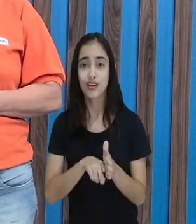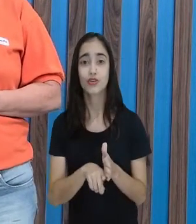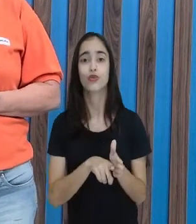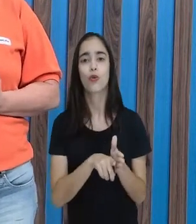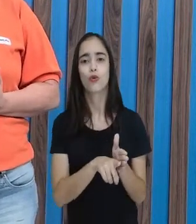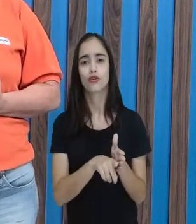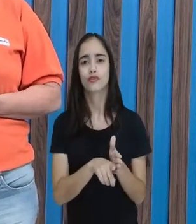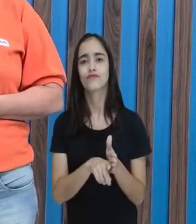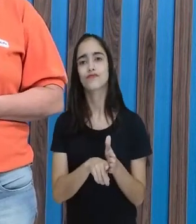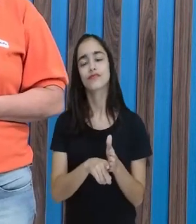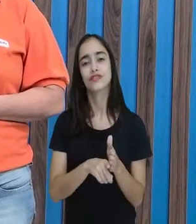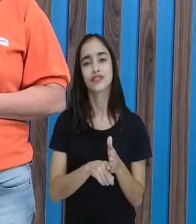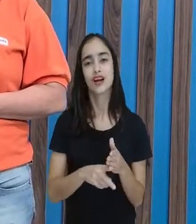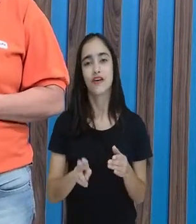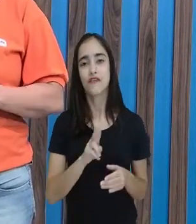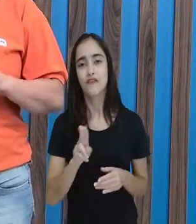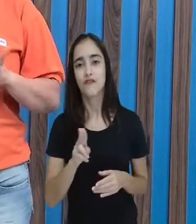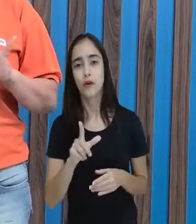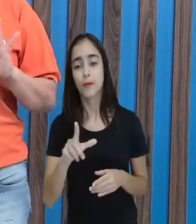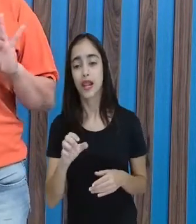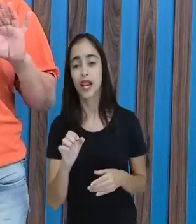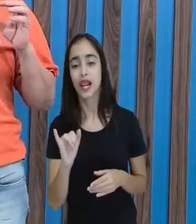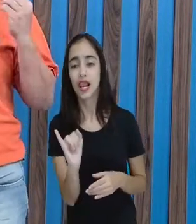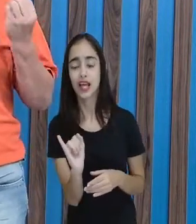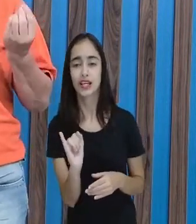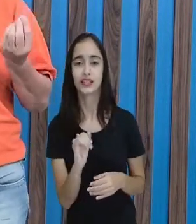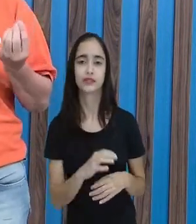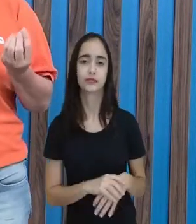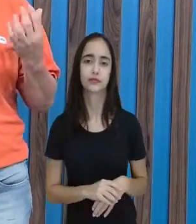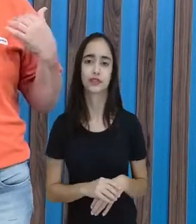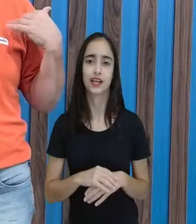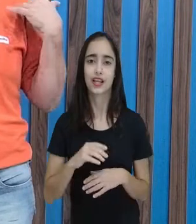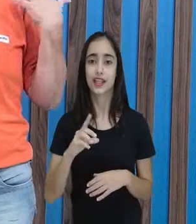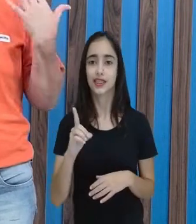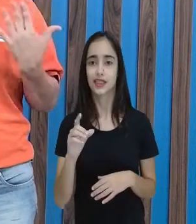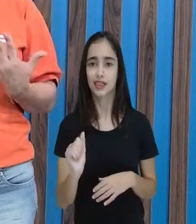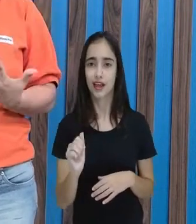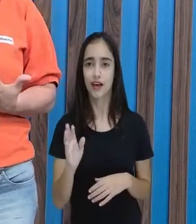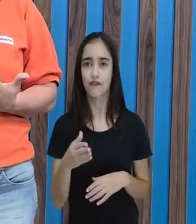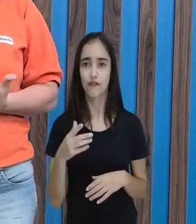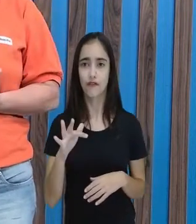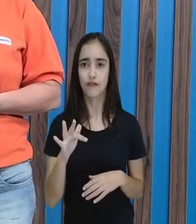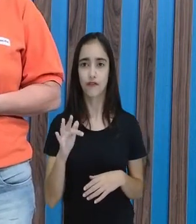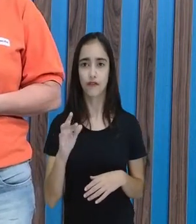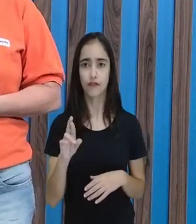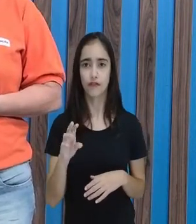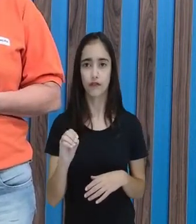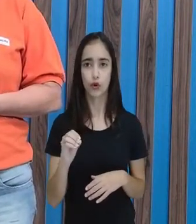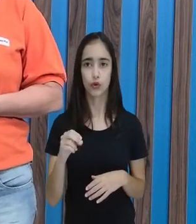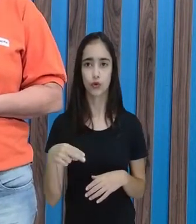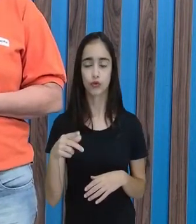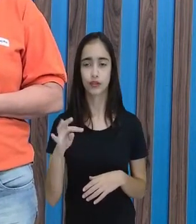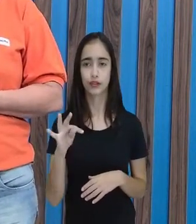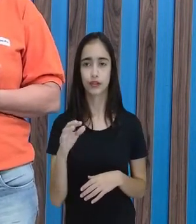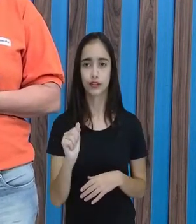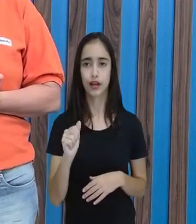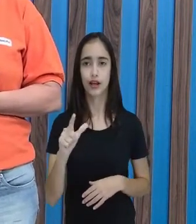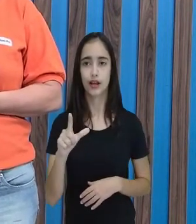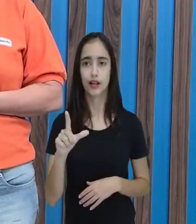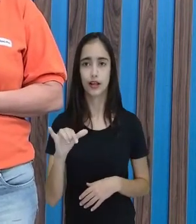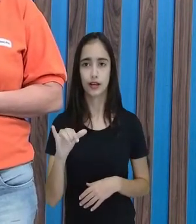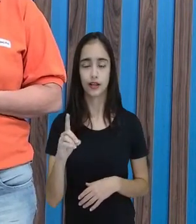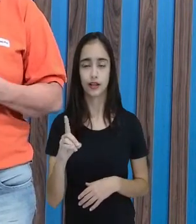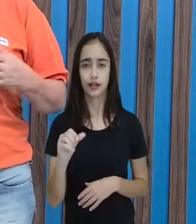de lei da frontalidade. Então, essa lei, essa forma de representação visual do corpo na